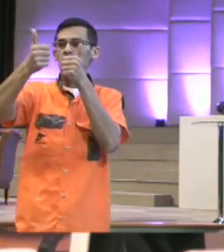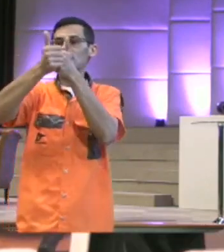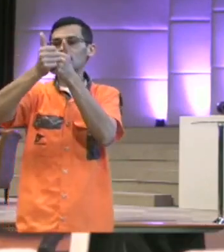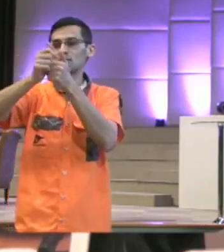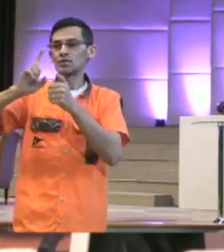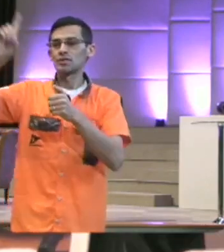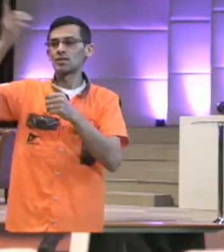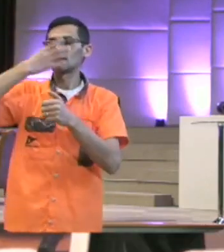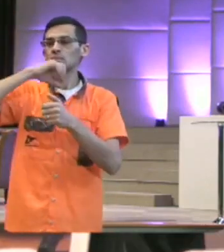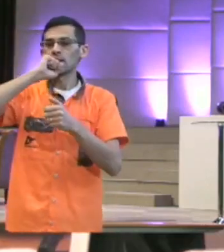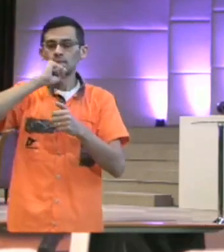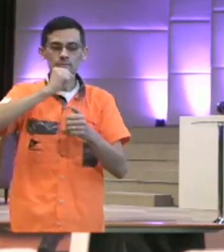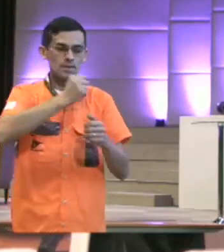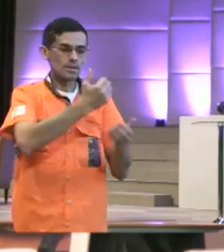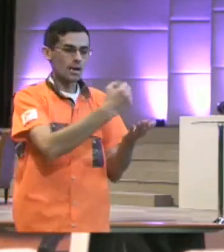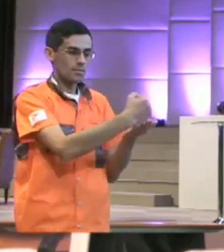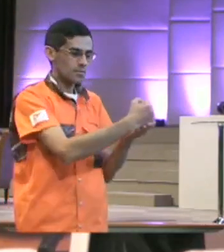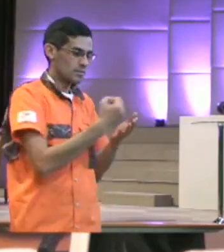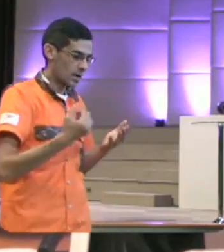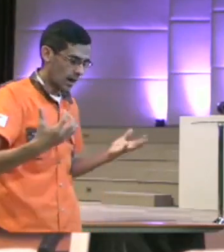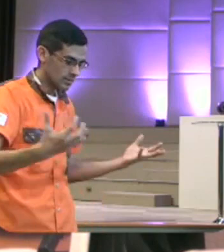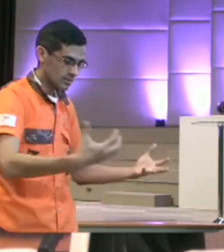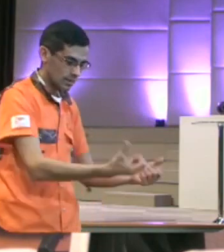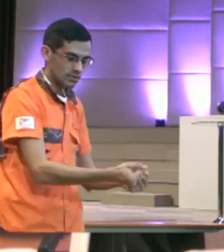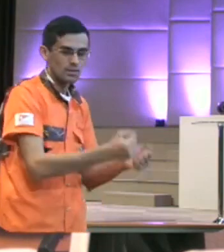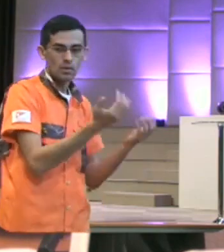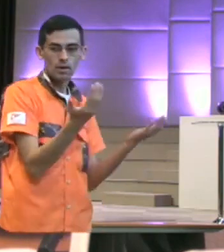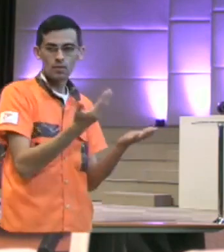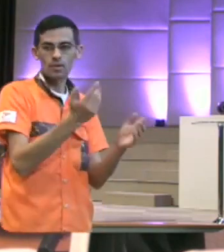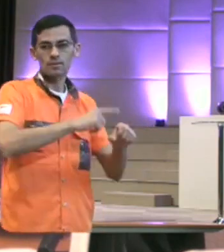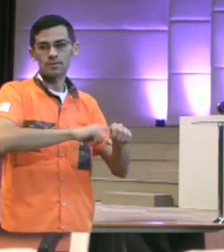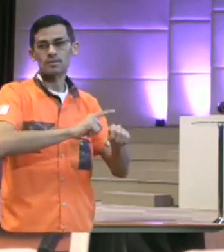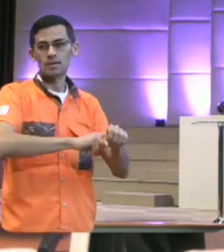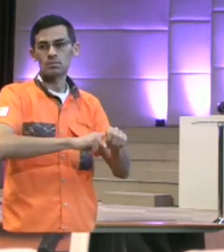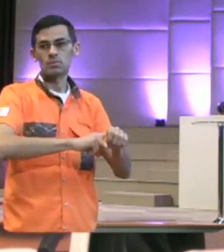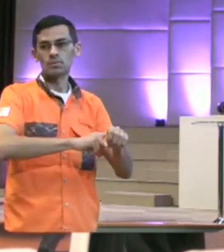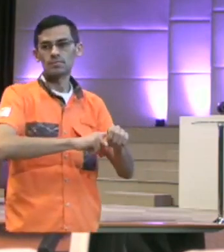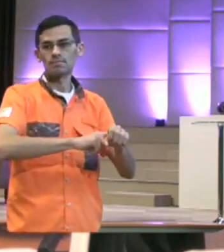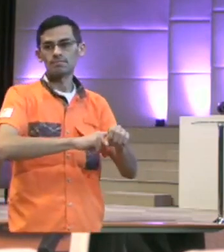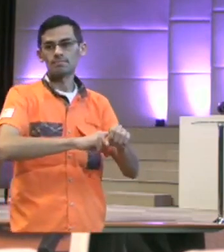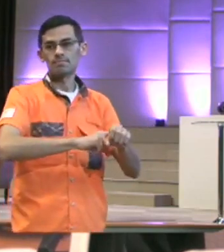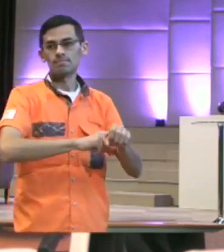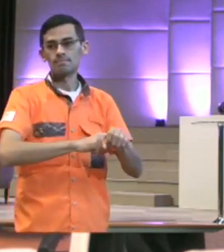Pai, me recebendo no seu céu.